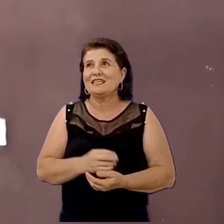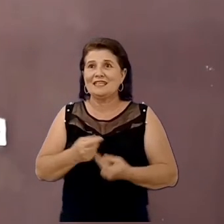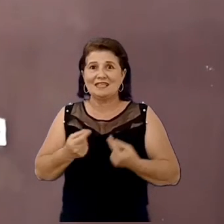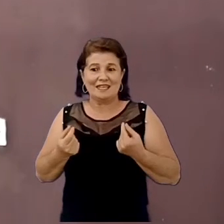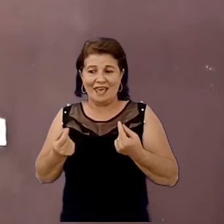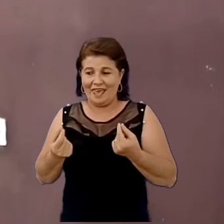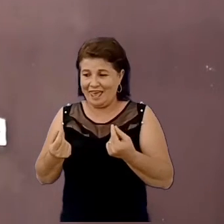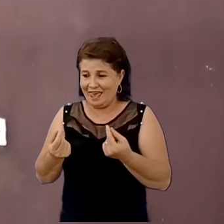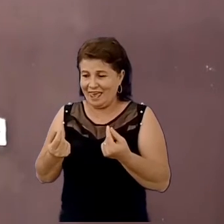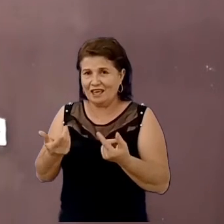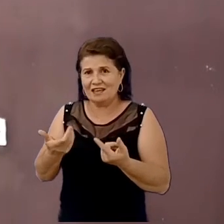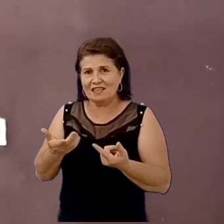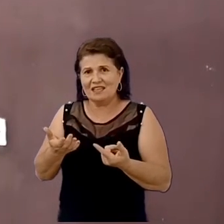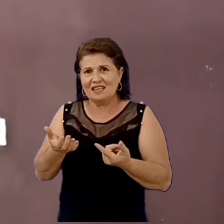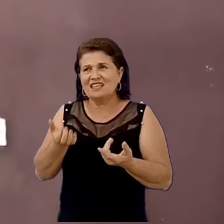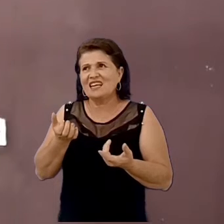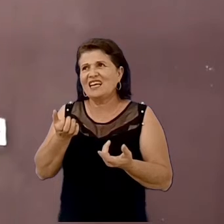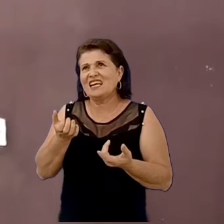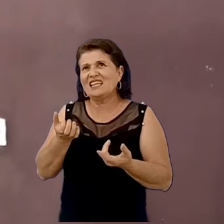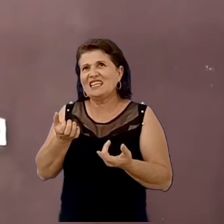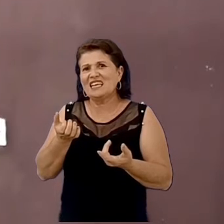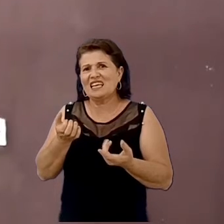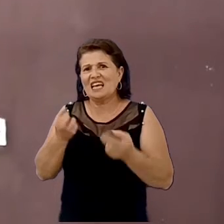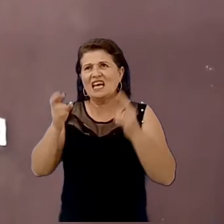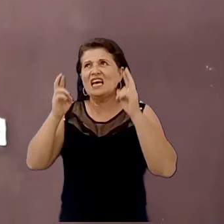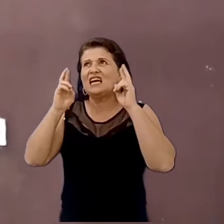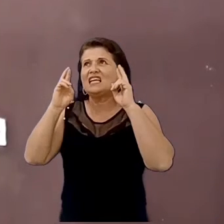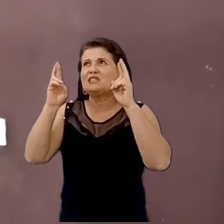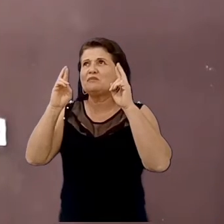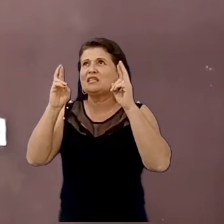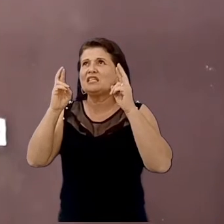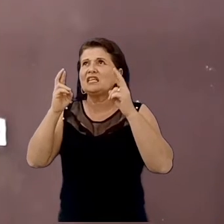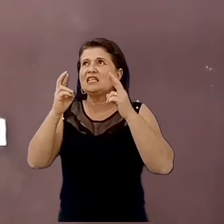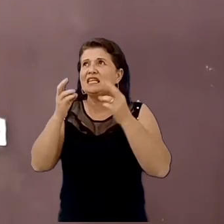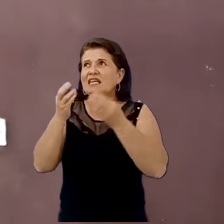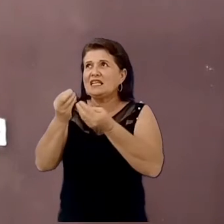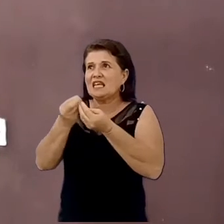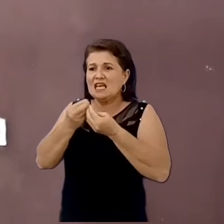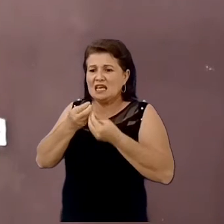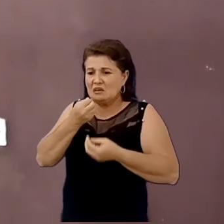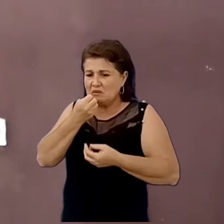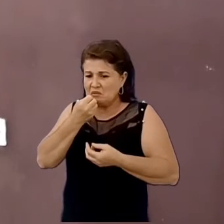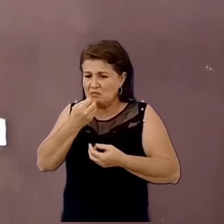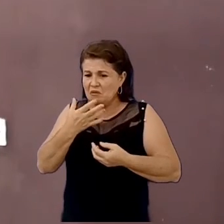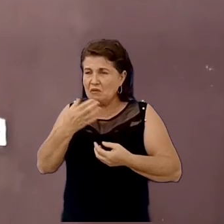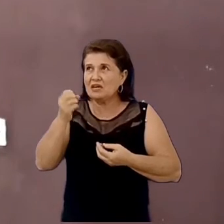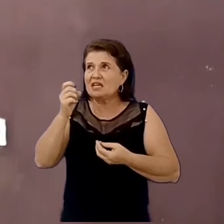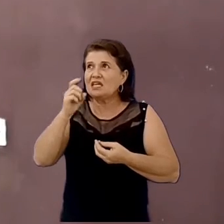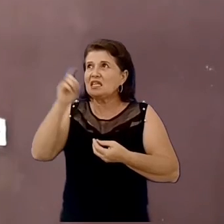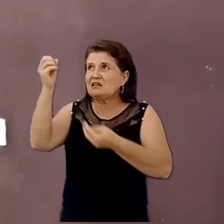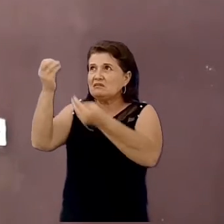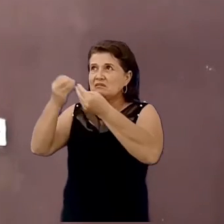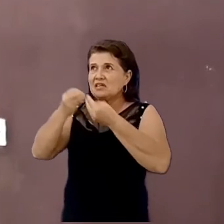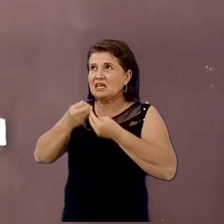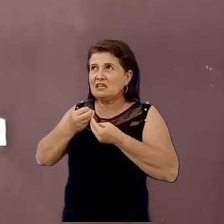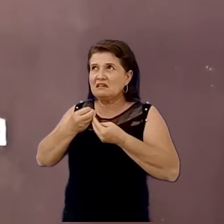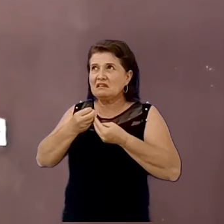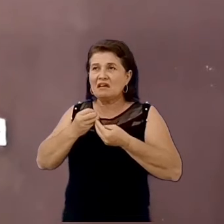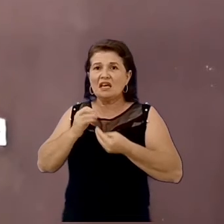riquezas. Será que a gente tem se apegado às coisas boas que Deus tem nos dado e achado que ela é que vai nos trazer a